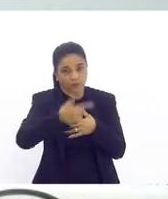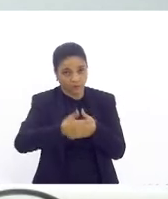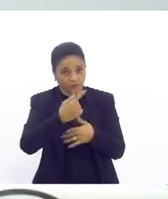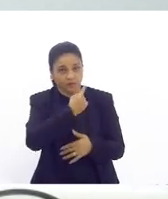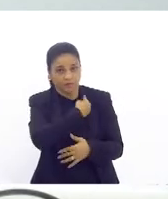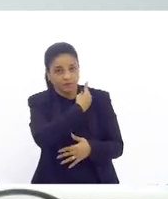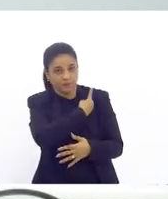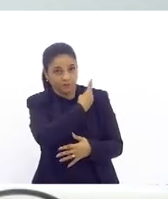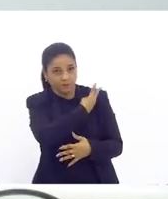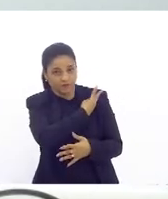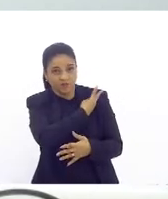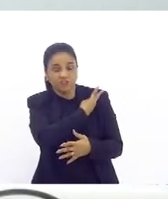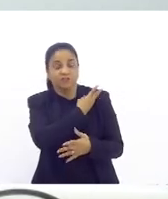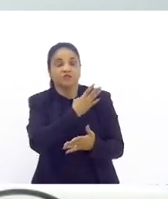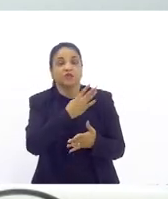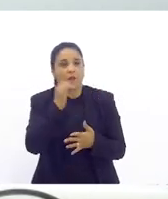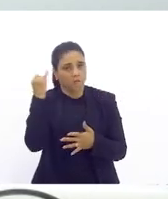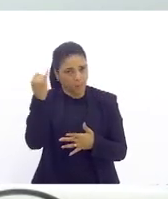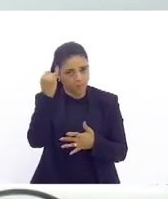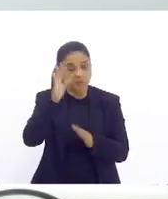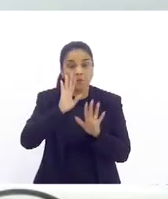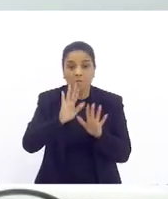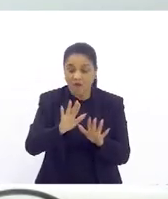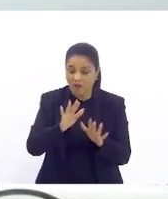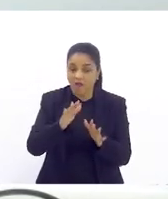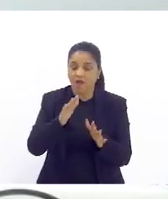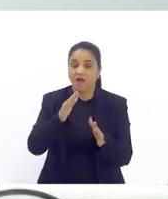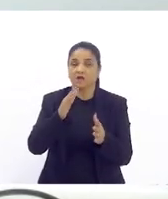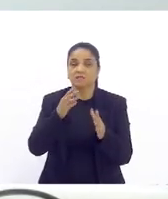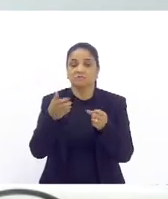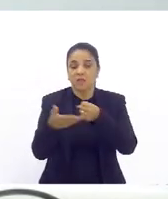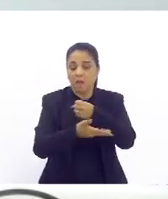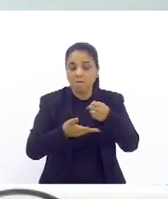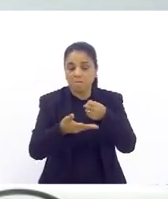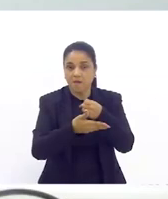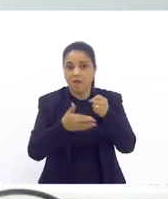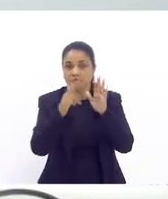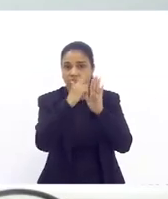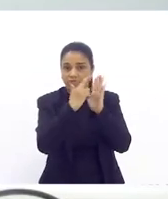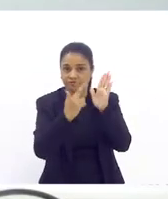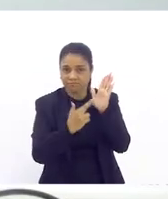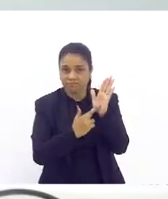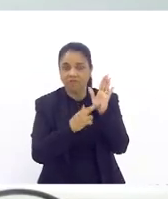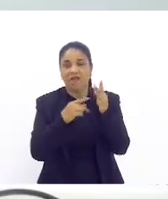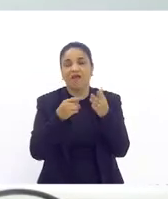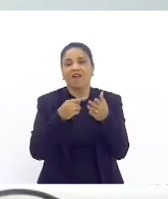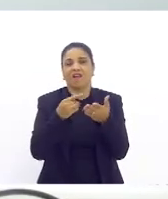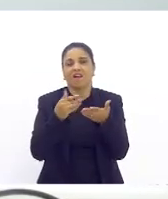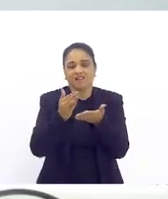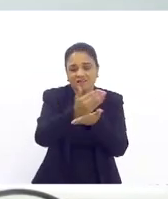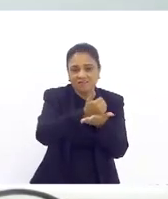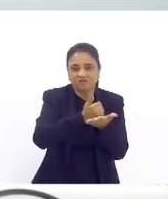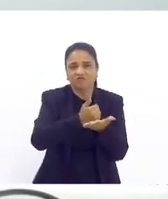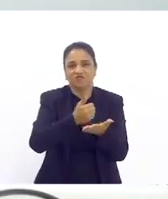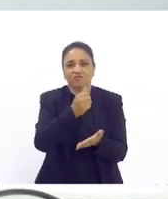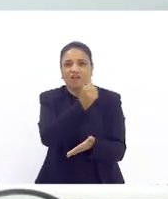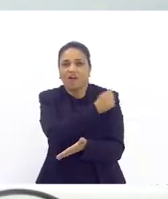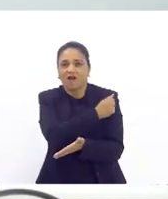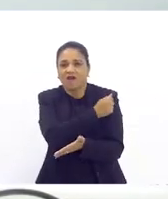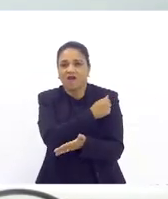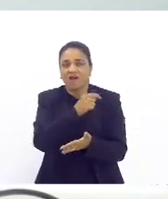de relação Direta com a questão da base Nacional curricular comum falar das taxas de analfabetismo da taxa de